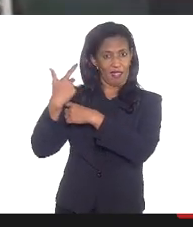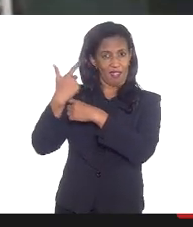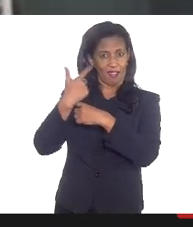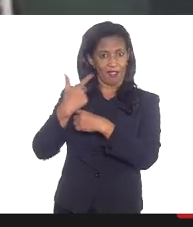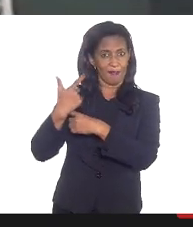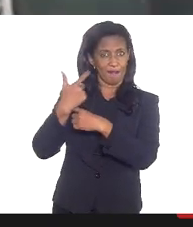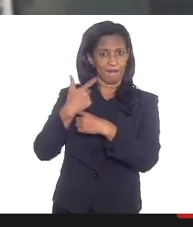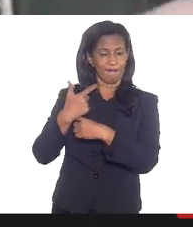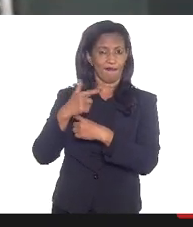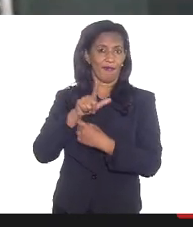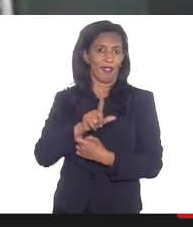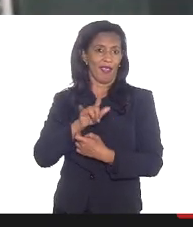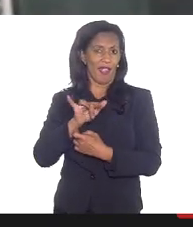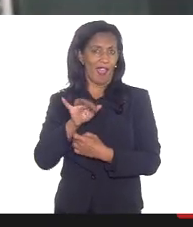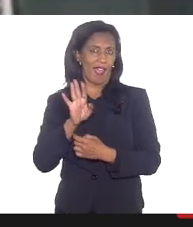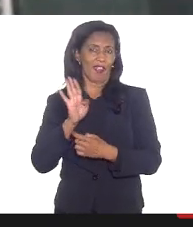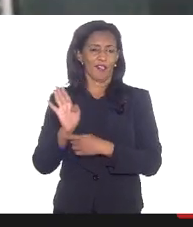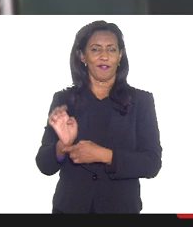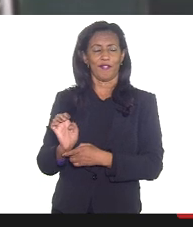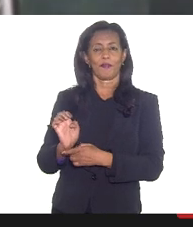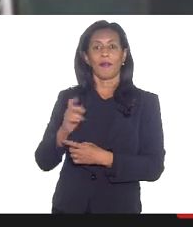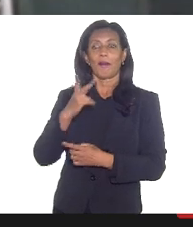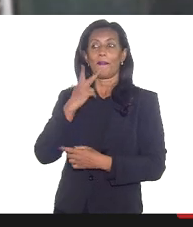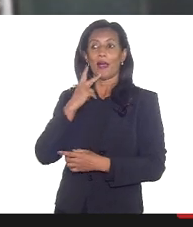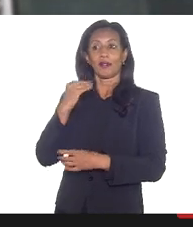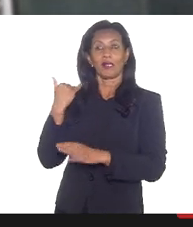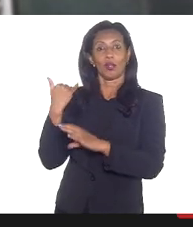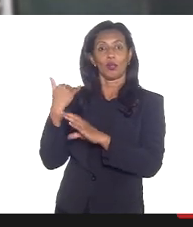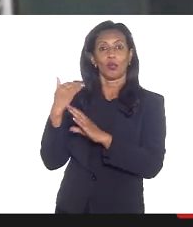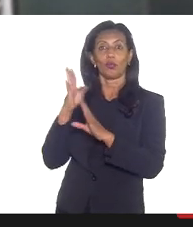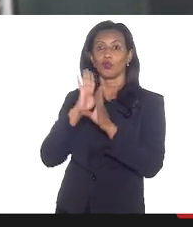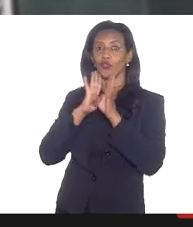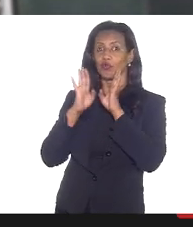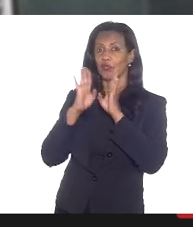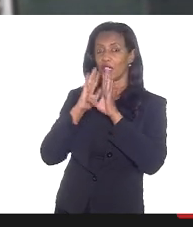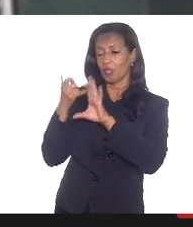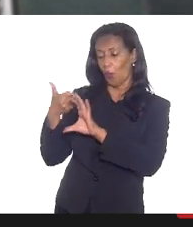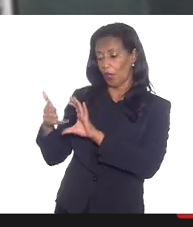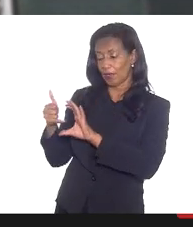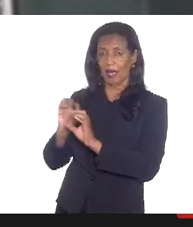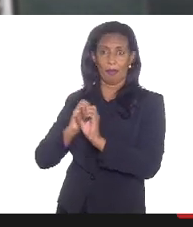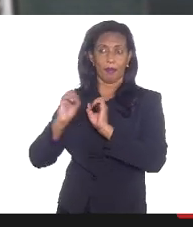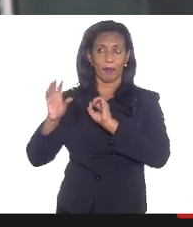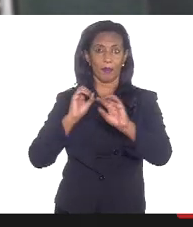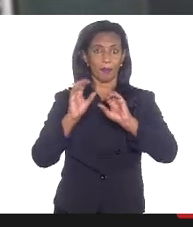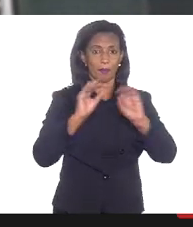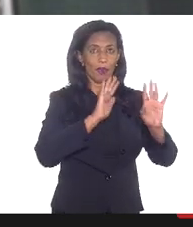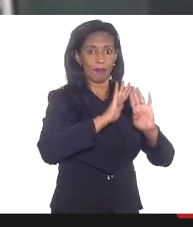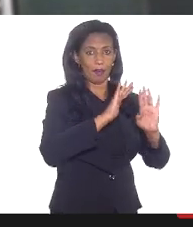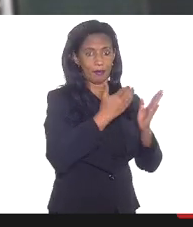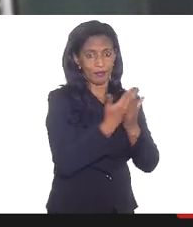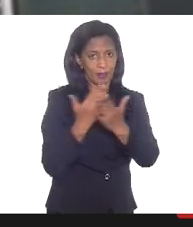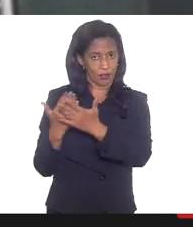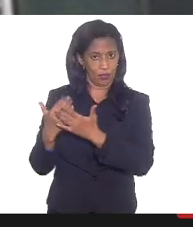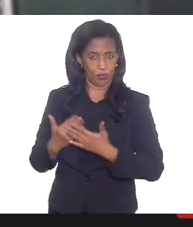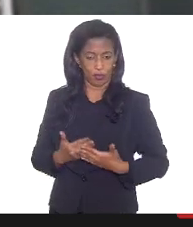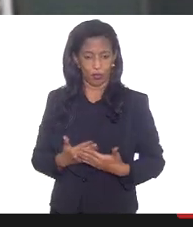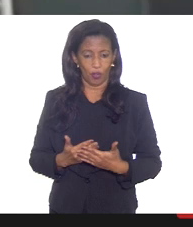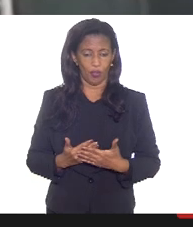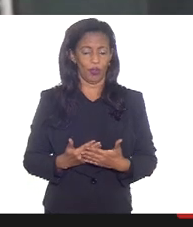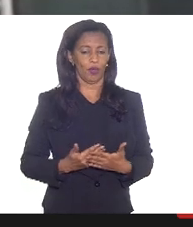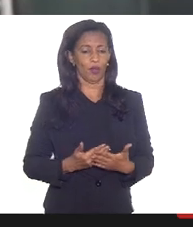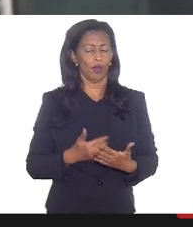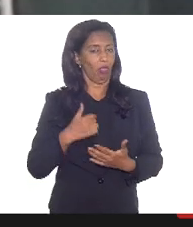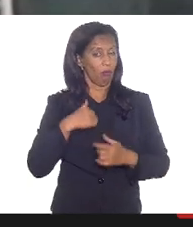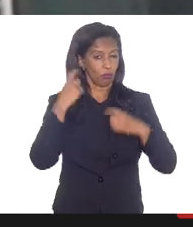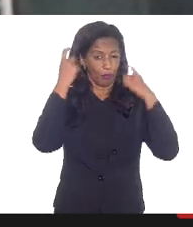passando nos WhatsApp das escolas. E nós, da Campanha Nacional pelo Direito à Educação, estamos muito